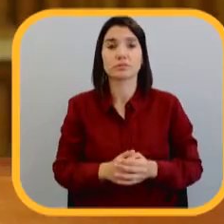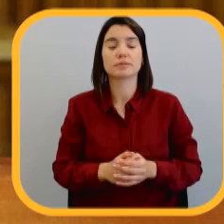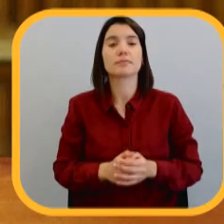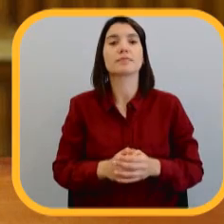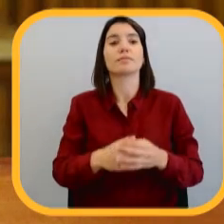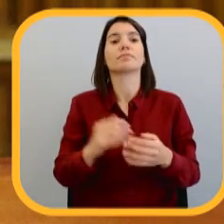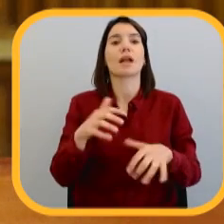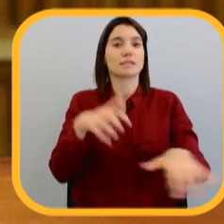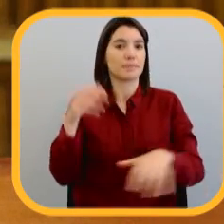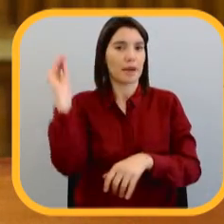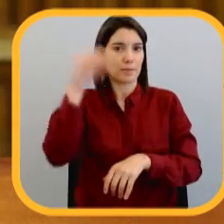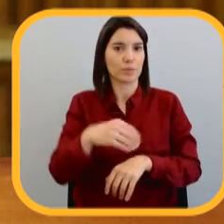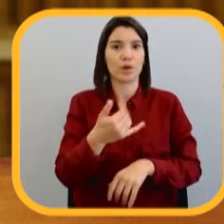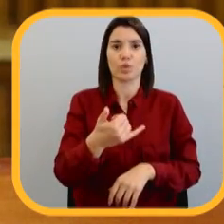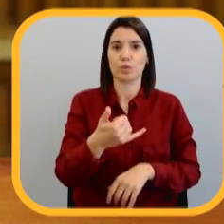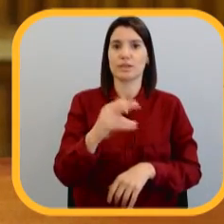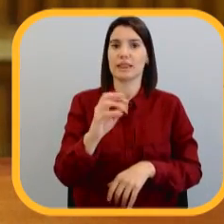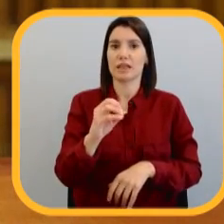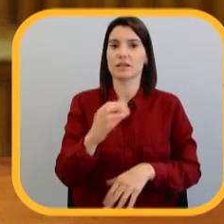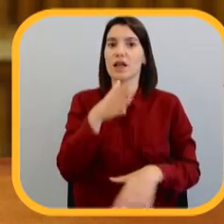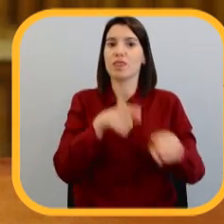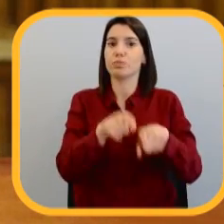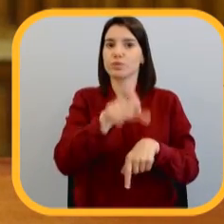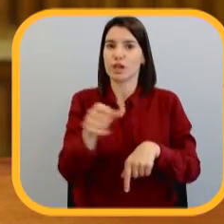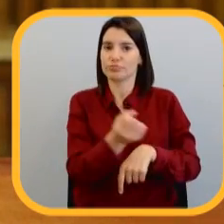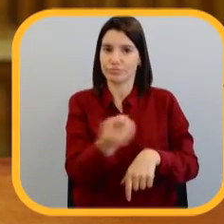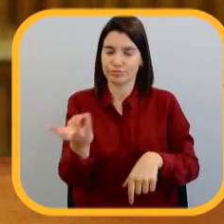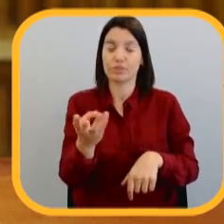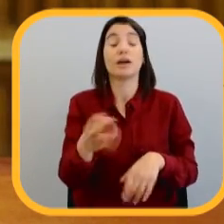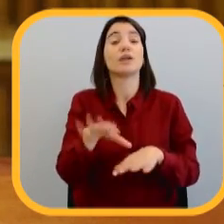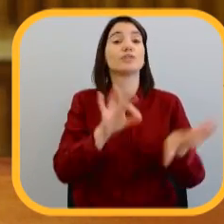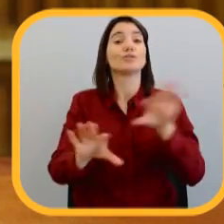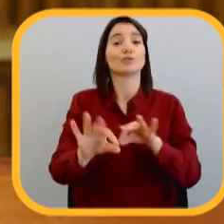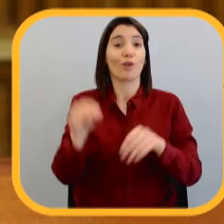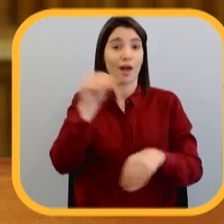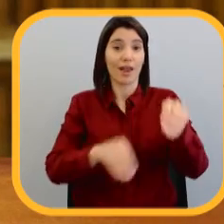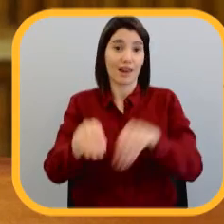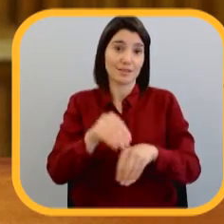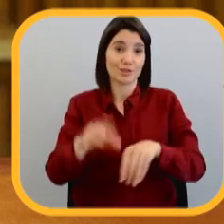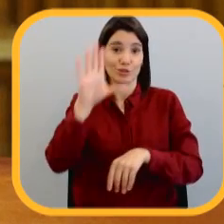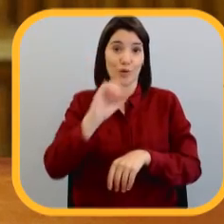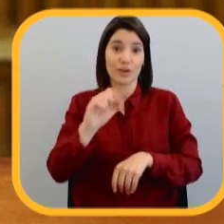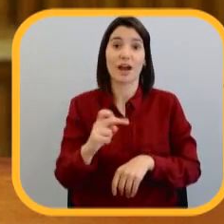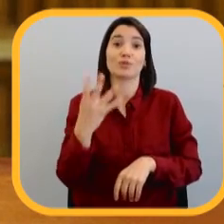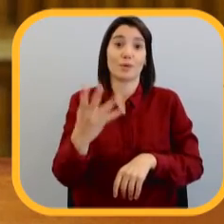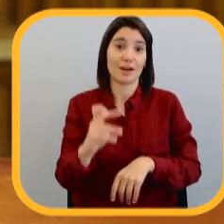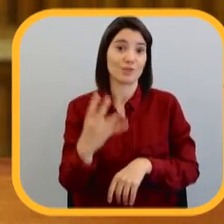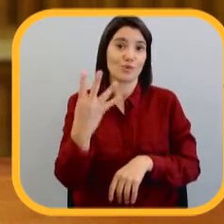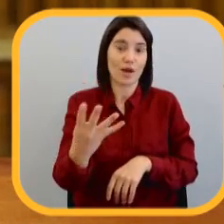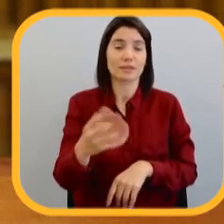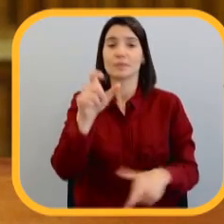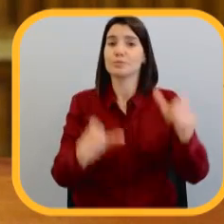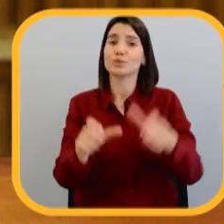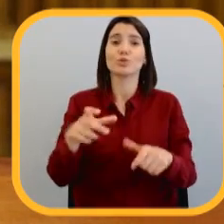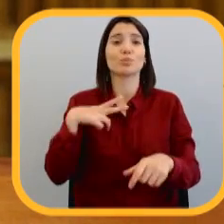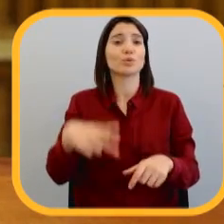A Assembleia da República é composta por 230 deputados, que são escolhidos nas eleições legislativas a cada 4 anos e representa